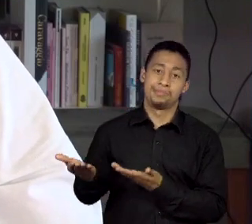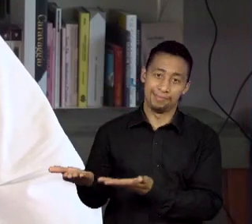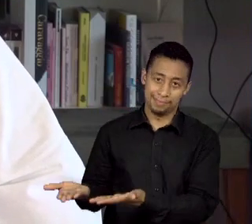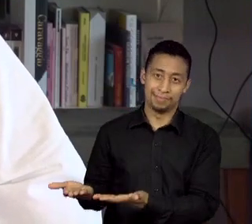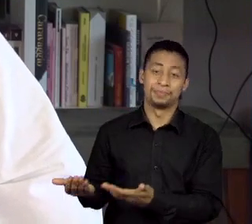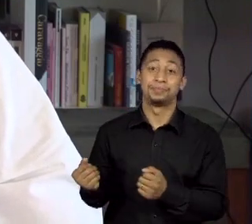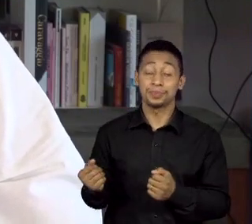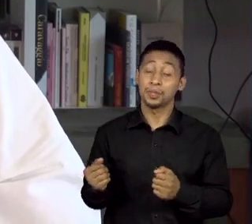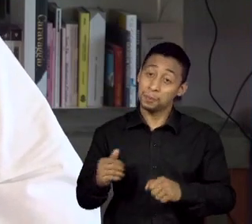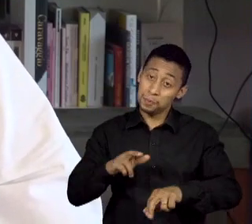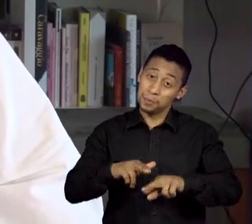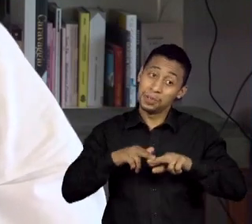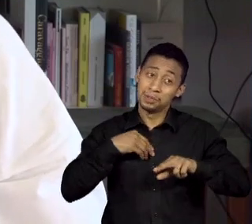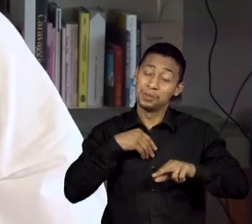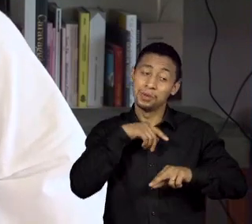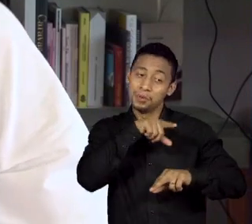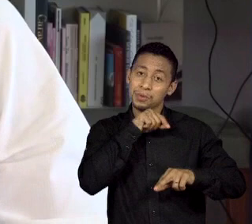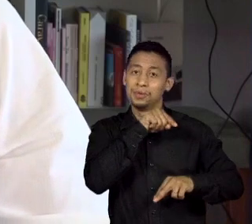Assim, mais